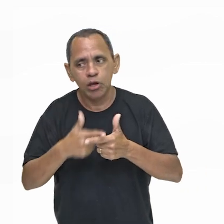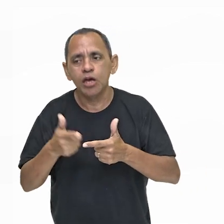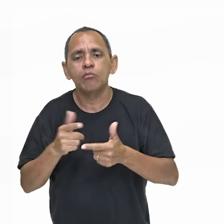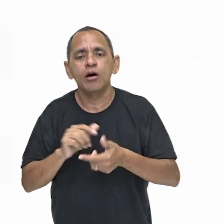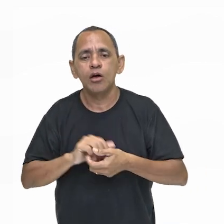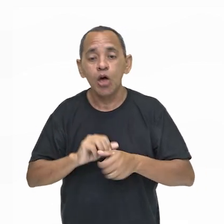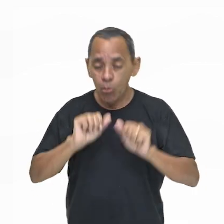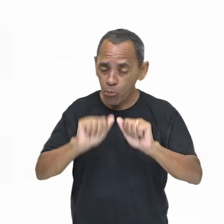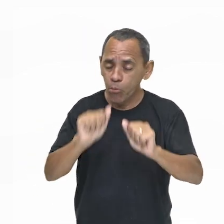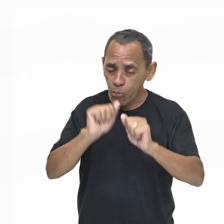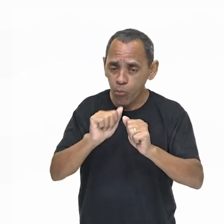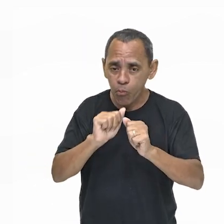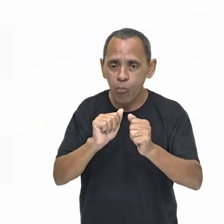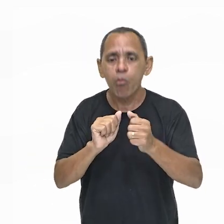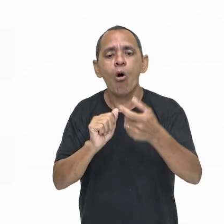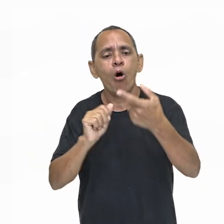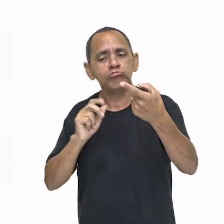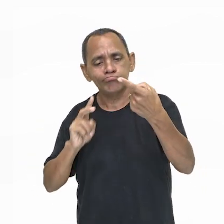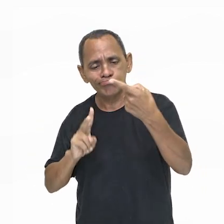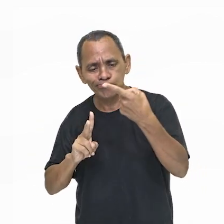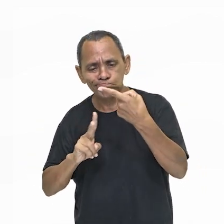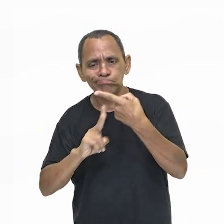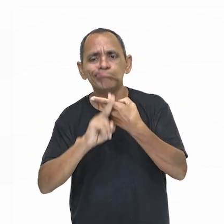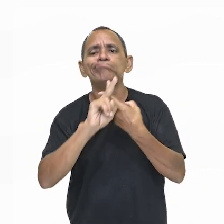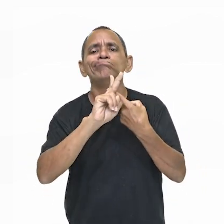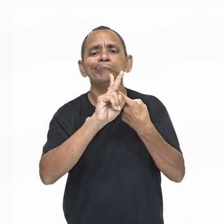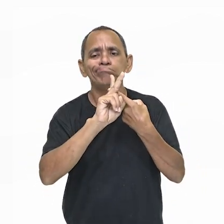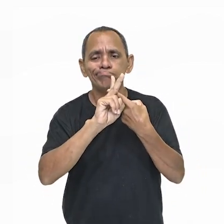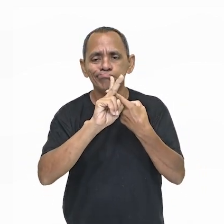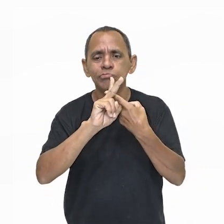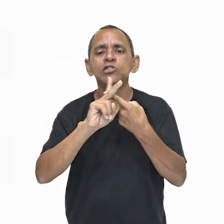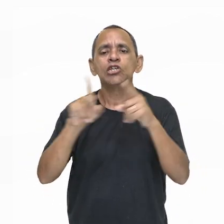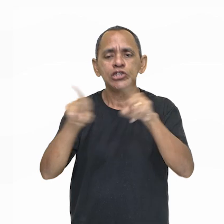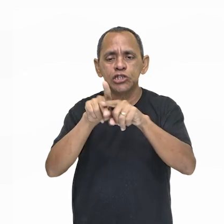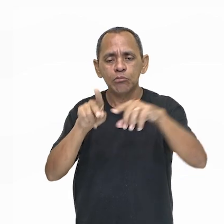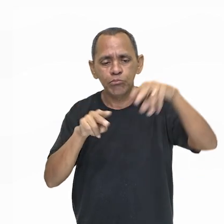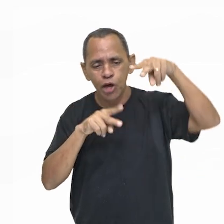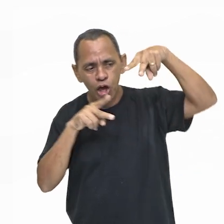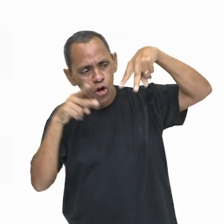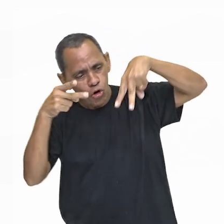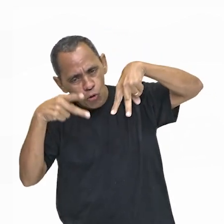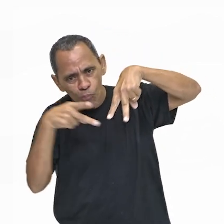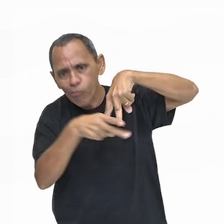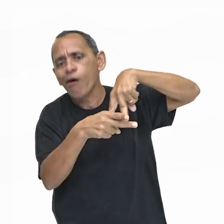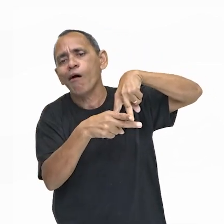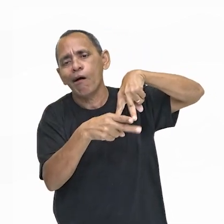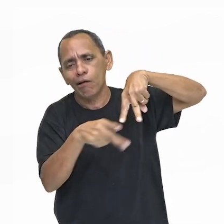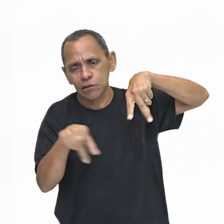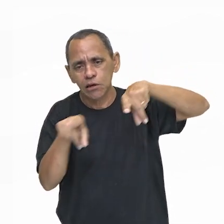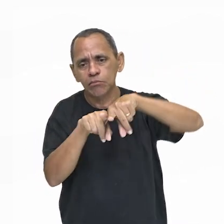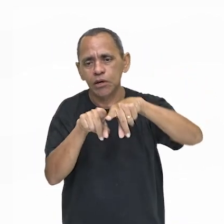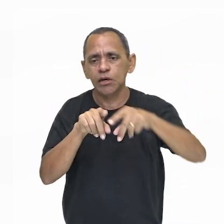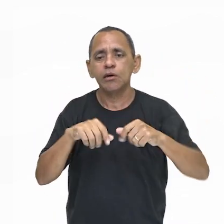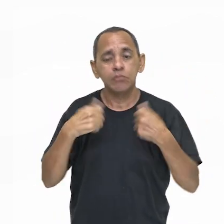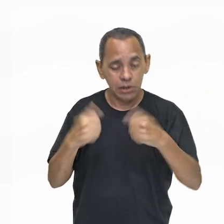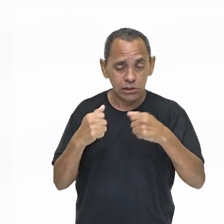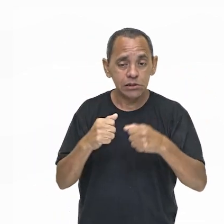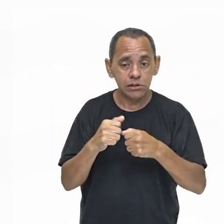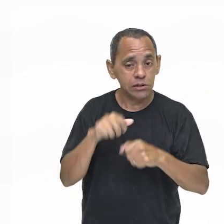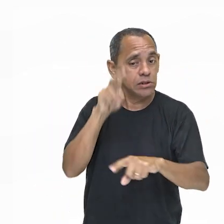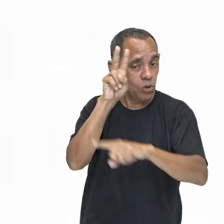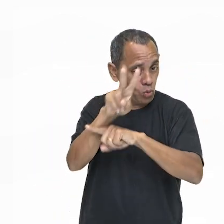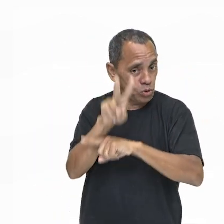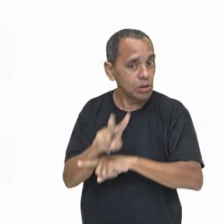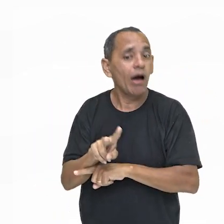dedo ou até mesmo o pé se realmente não for feito algo com antecedência. A visão